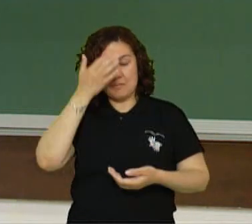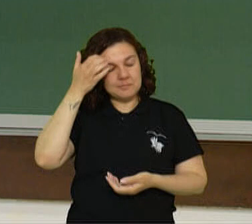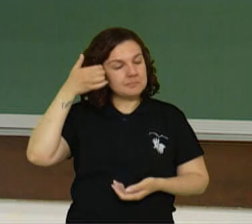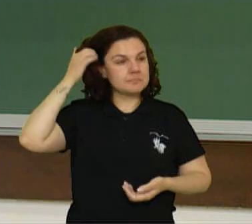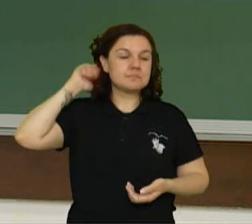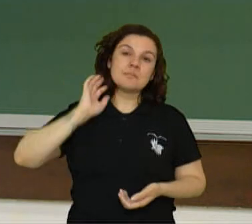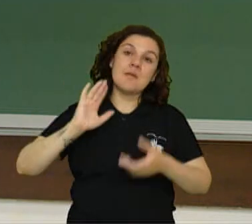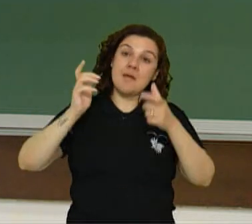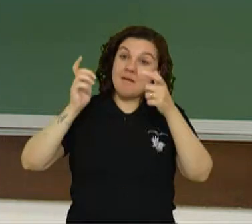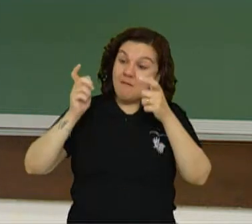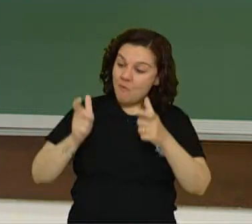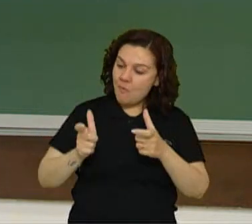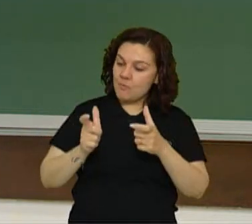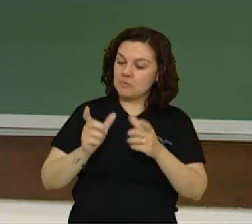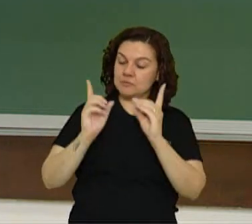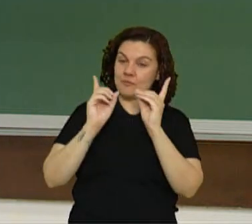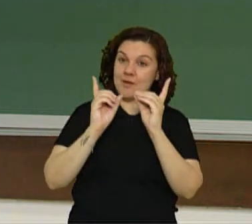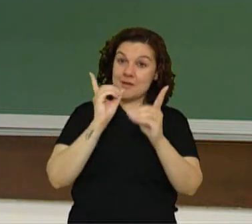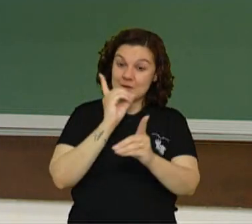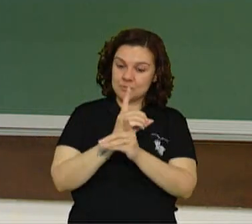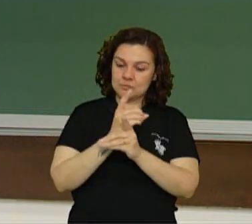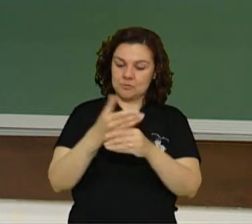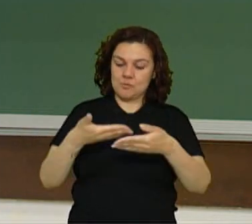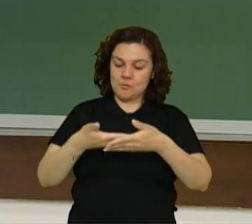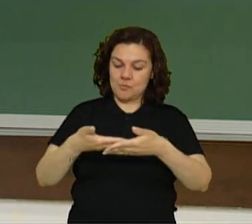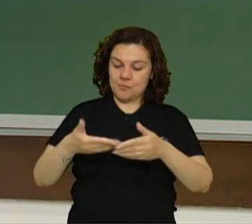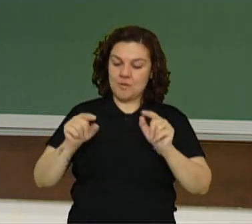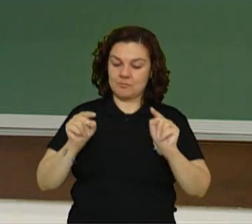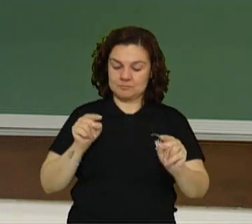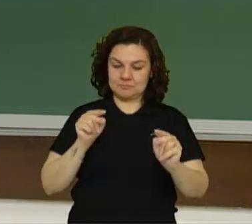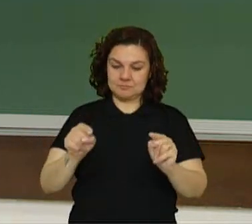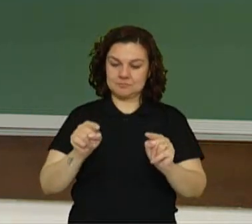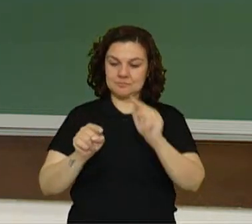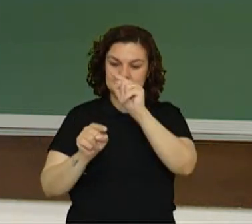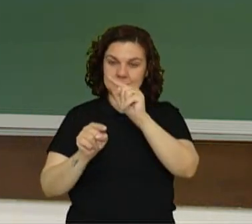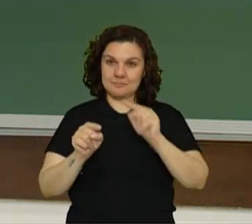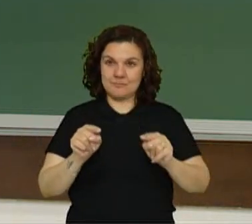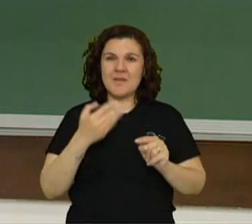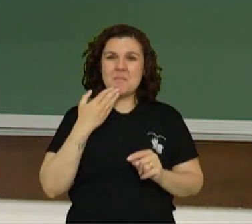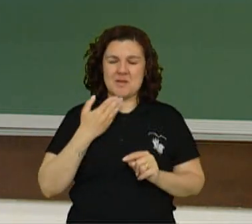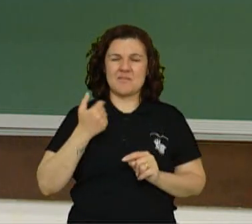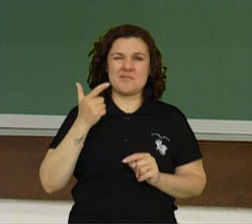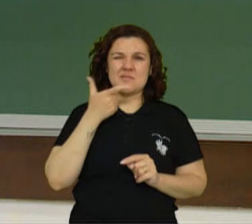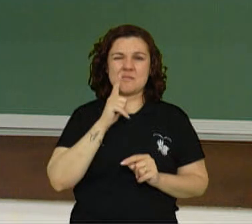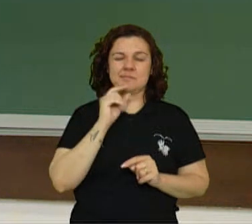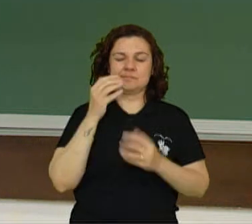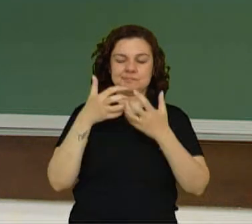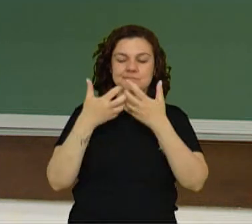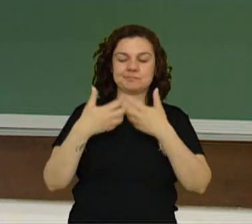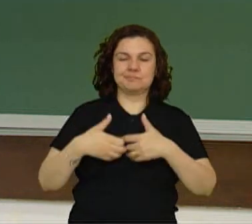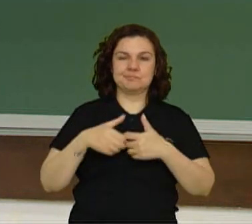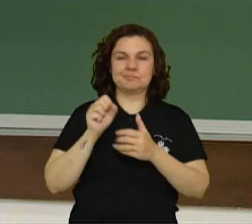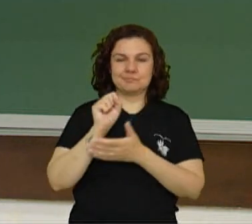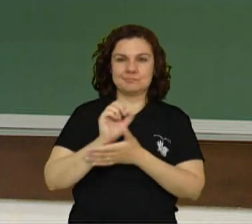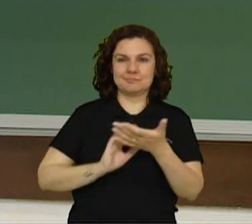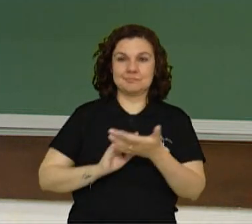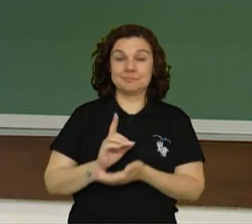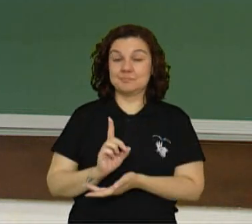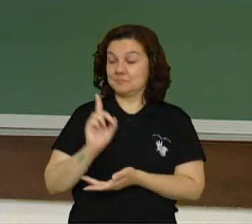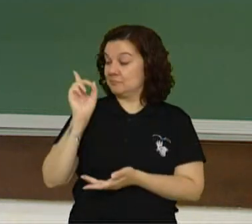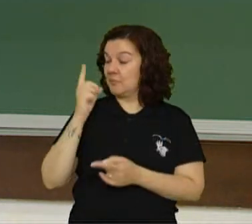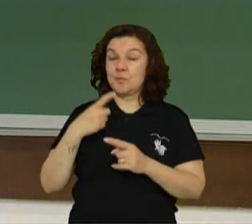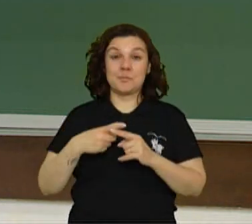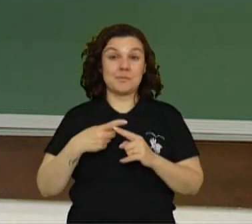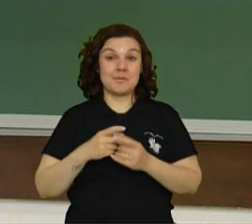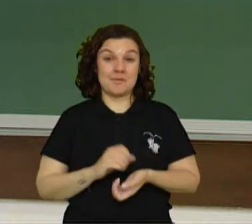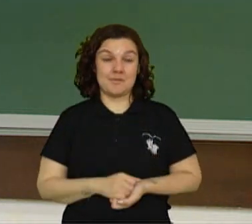e aonde você vai encontrar os pontos sobre as faces, vai ficar bem tranquilo para você resolver esse exercício. Por